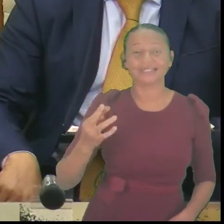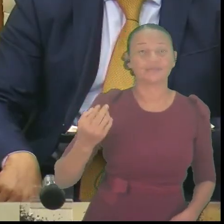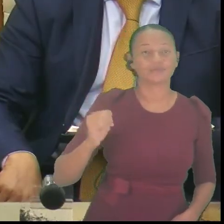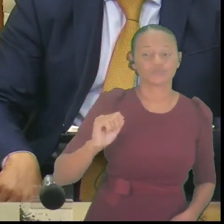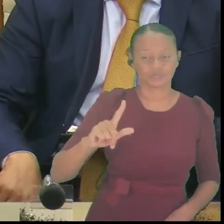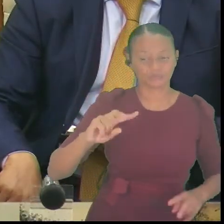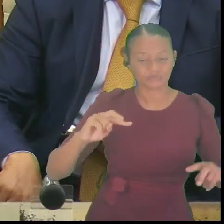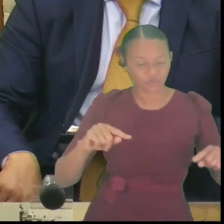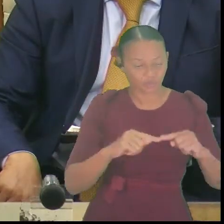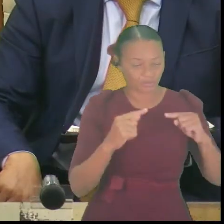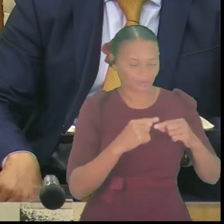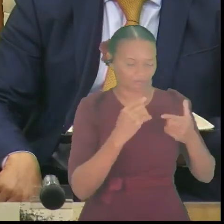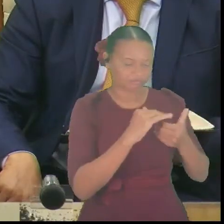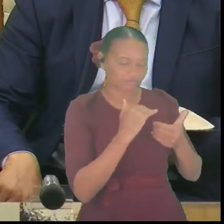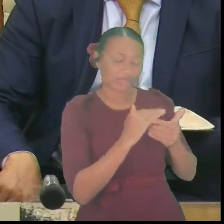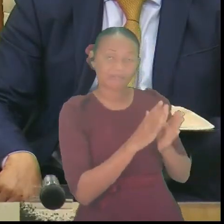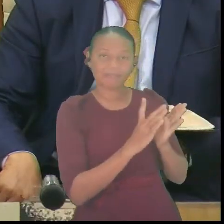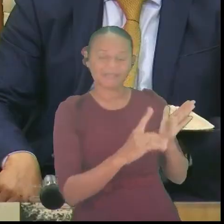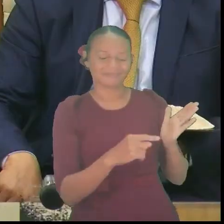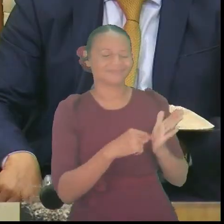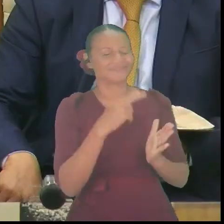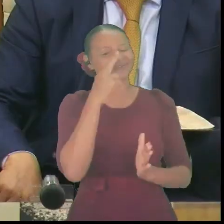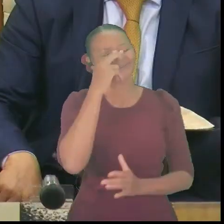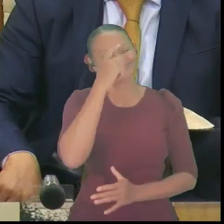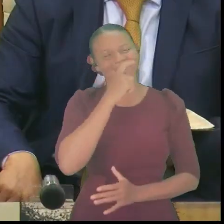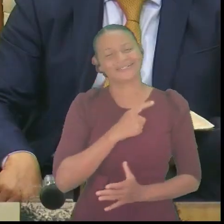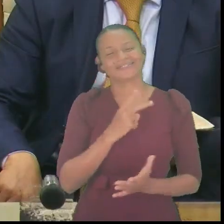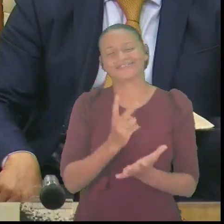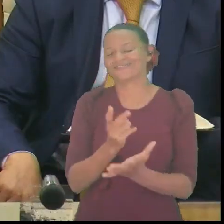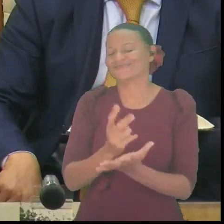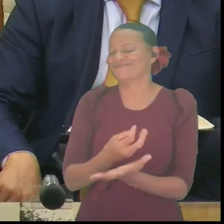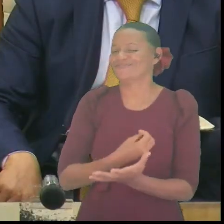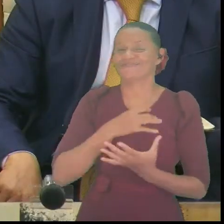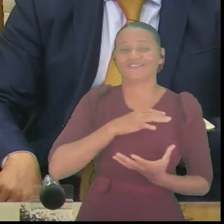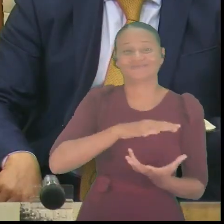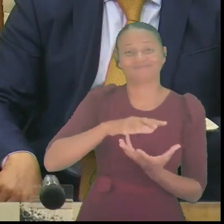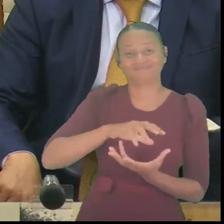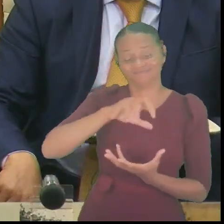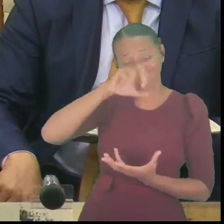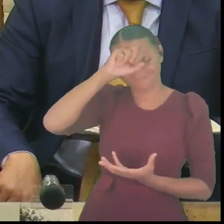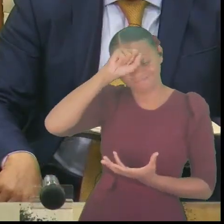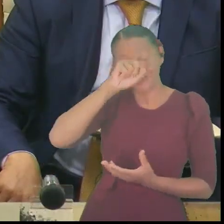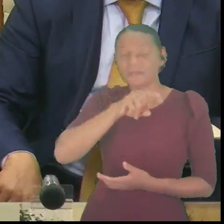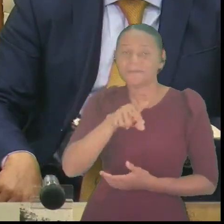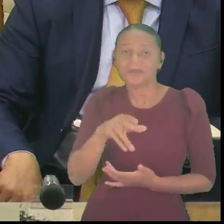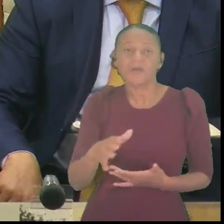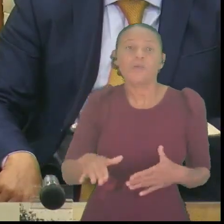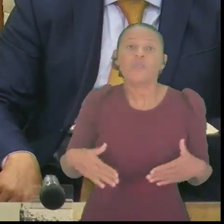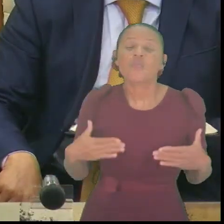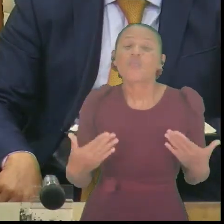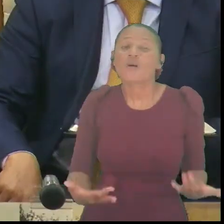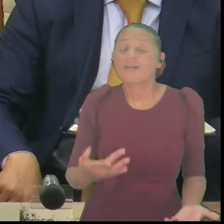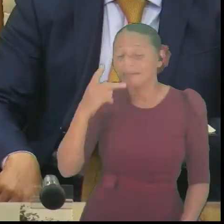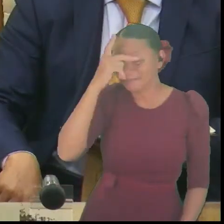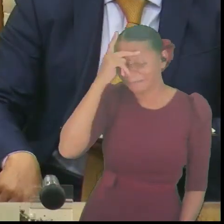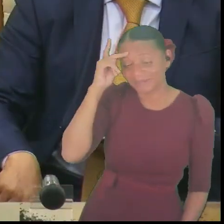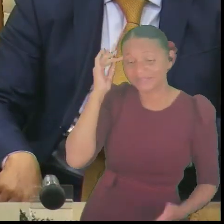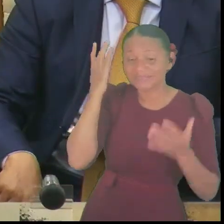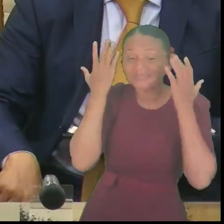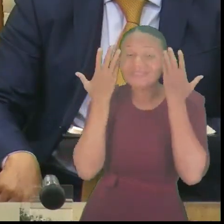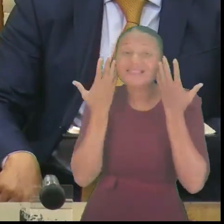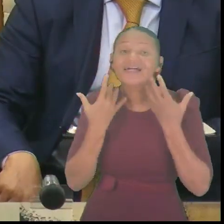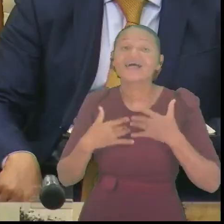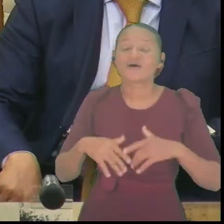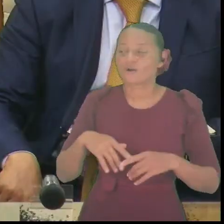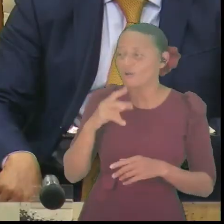irmãos, os crentes vão viver sempre uma vida sobrenatural. Irmão, qual é a pessoa natural que olha para